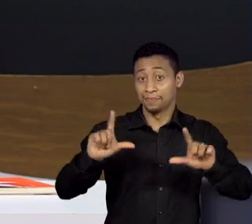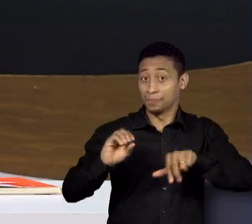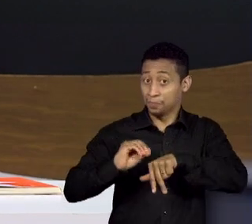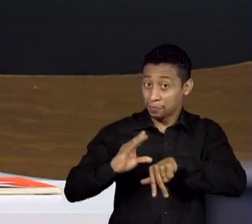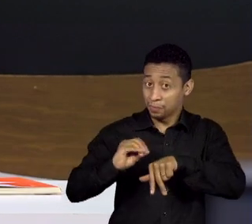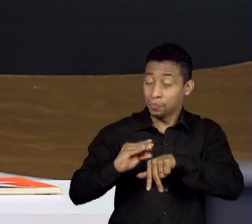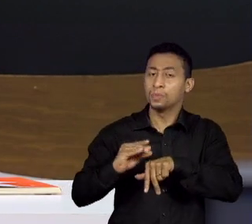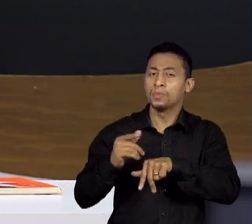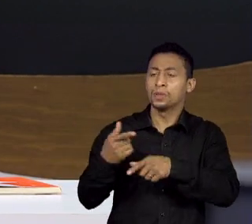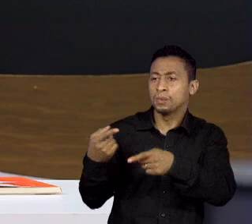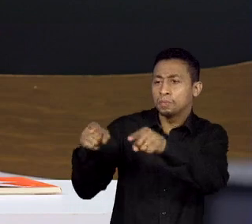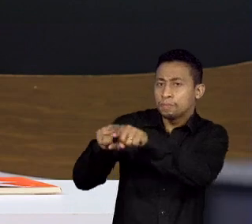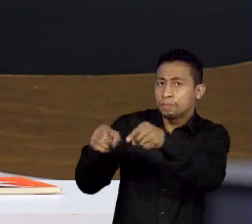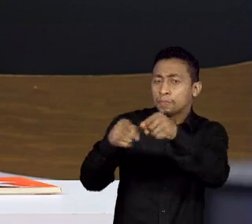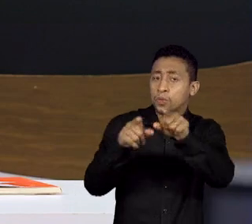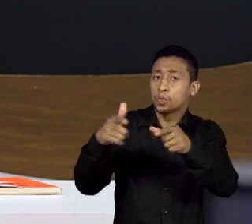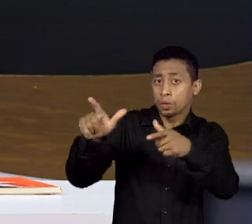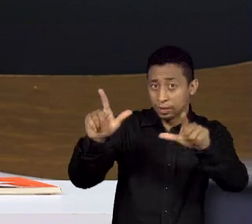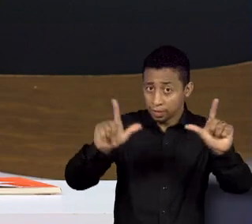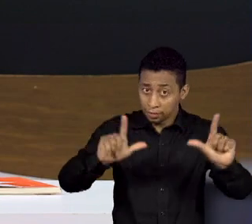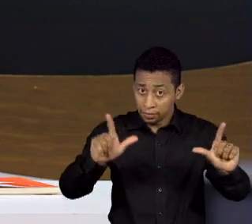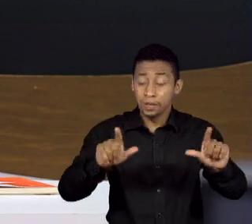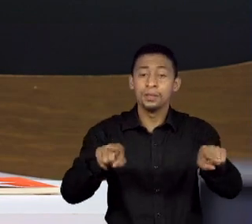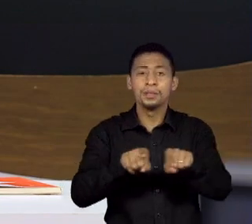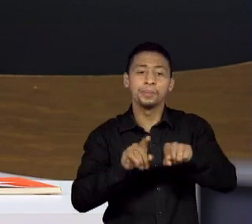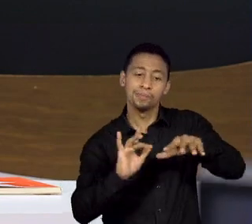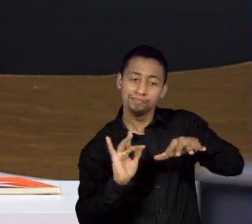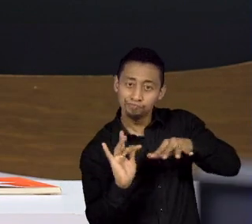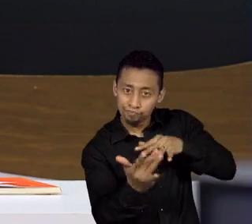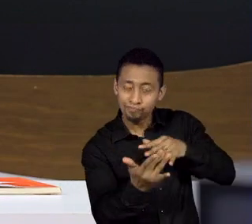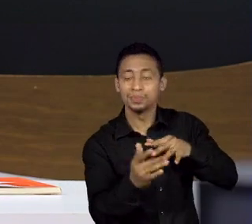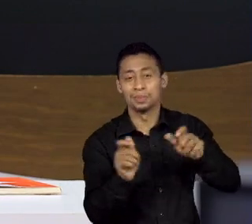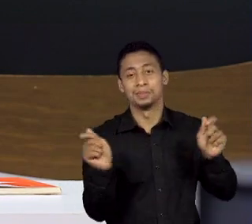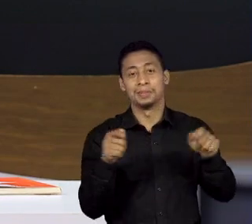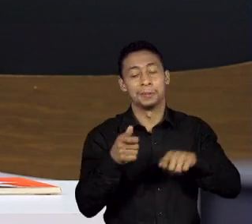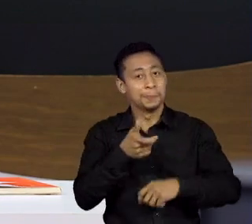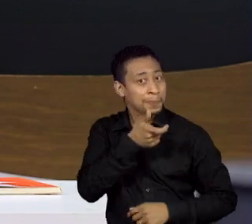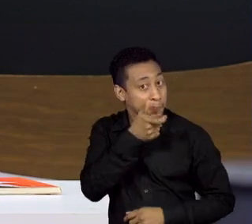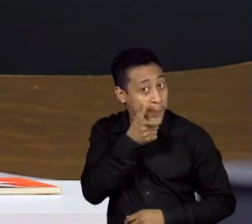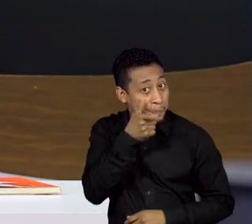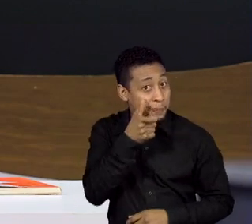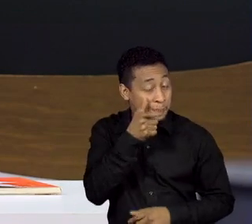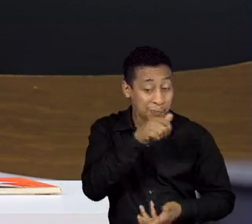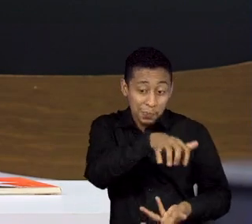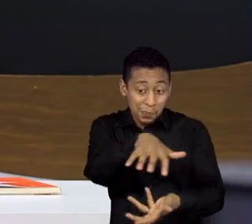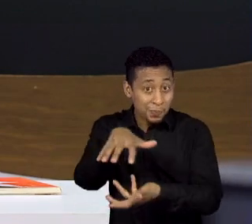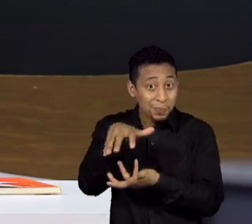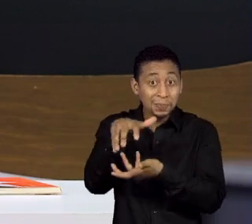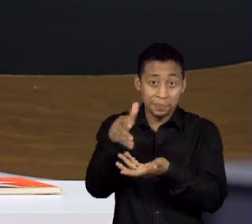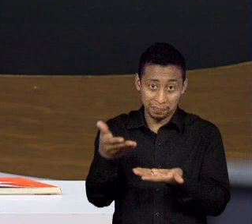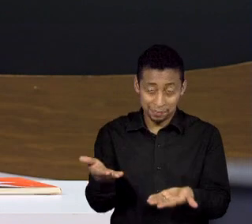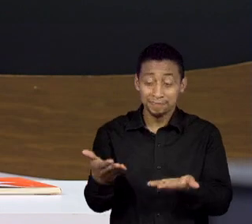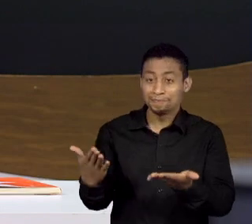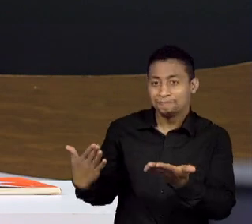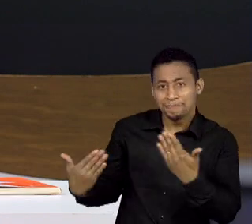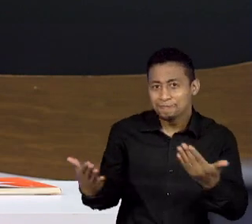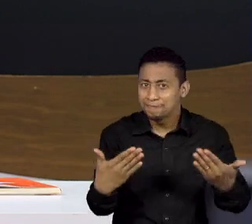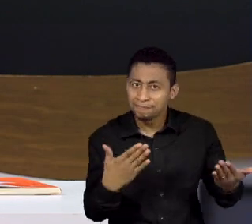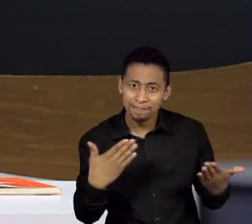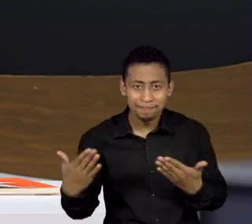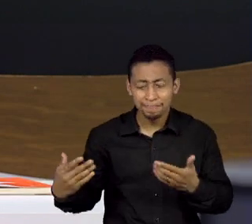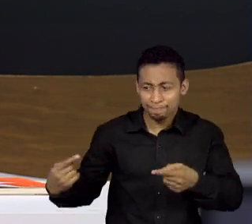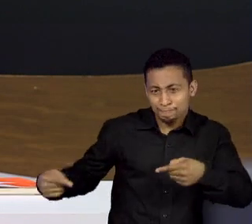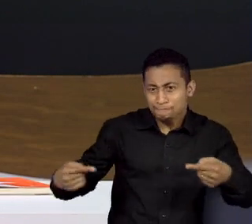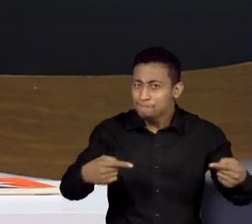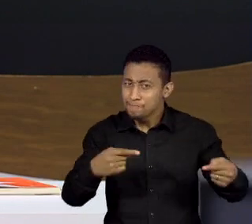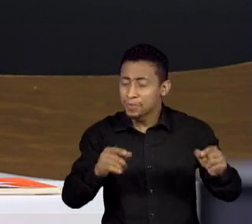e conectados ao mundo pelas nossas plataformas digitais. O debate é uma discussão acalorada, porém